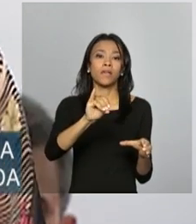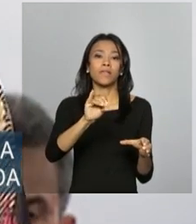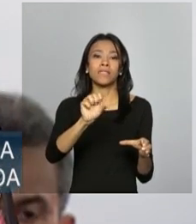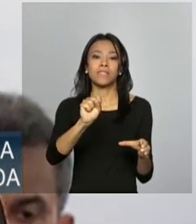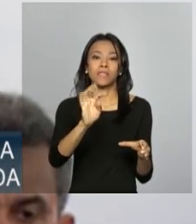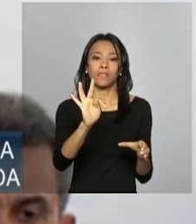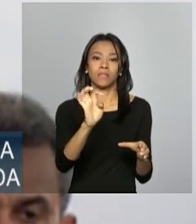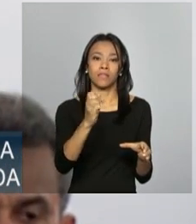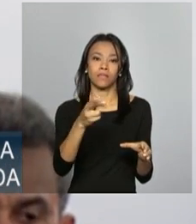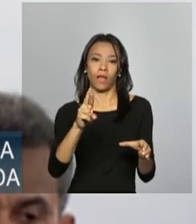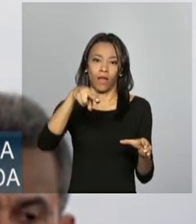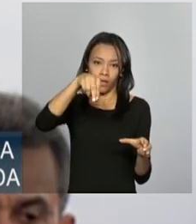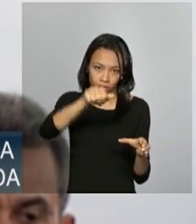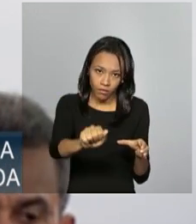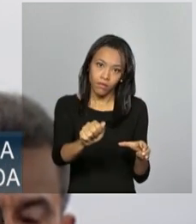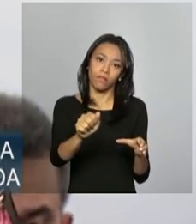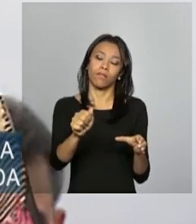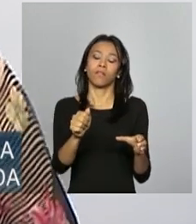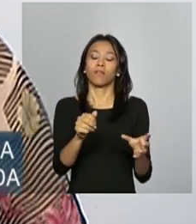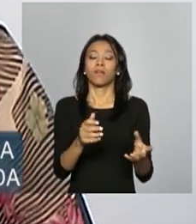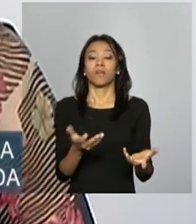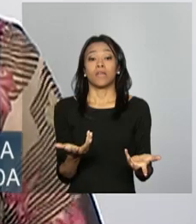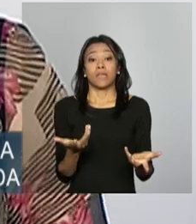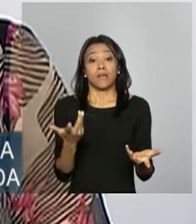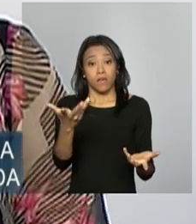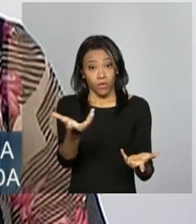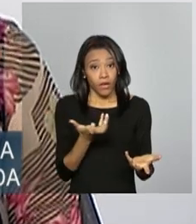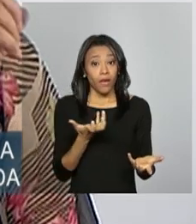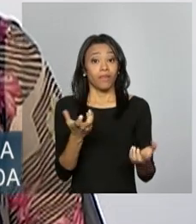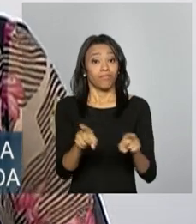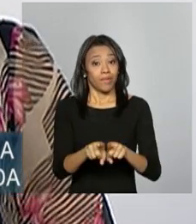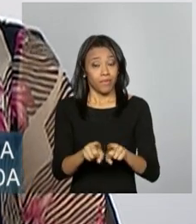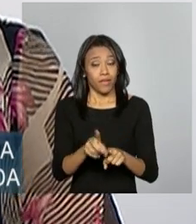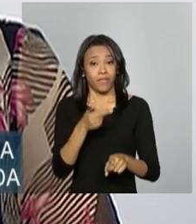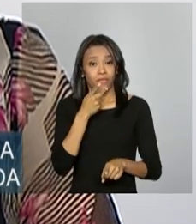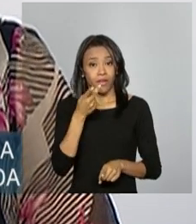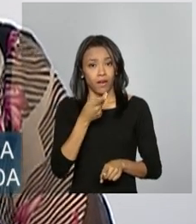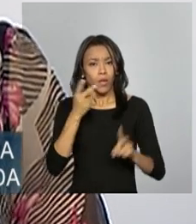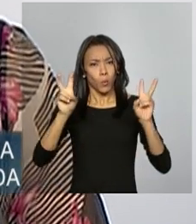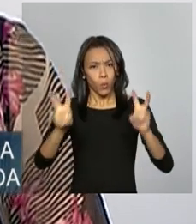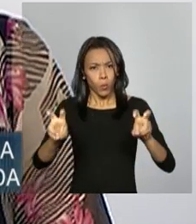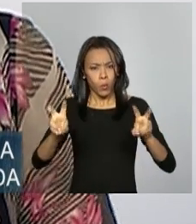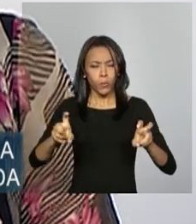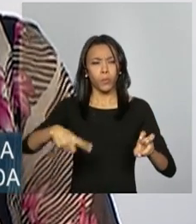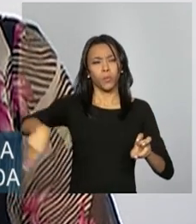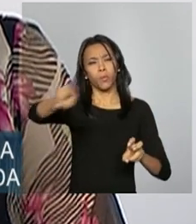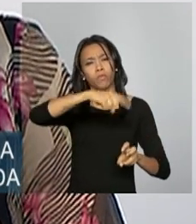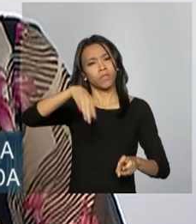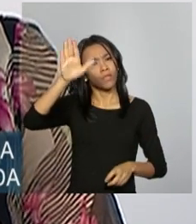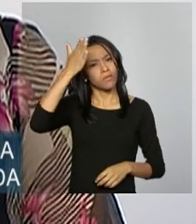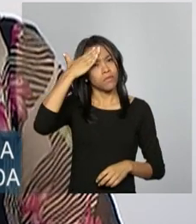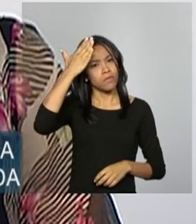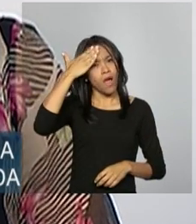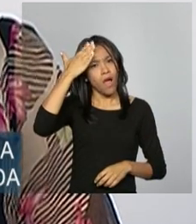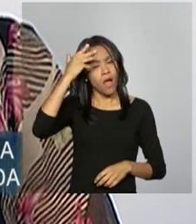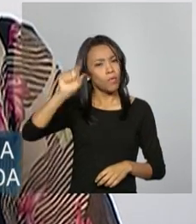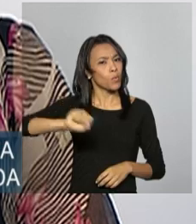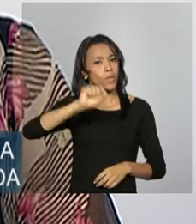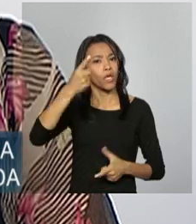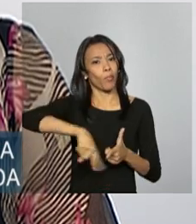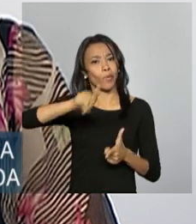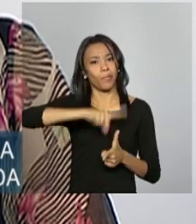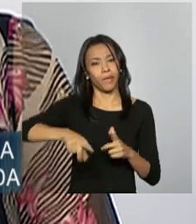Considerando isso, eu quero entrar nessa questão que todos nós sabemos que é o grande problema